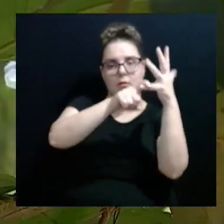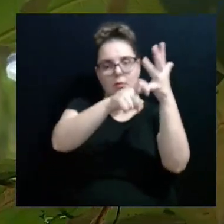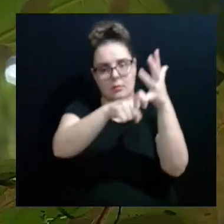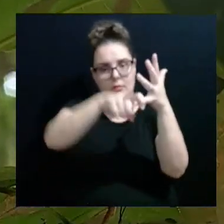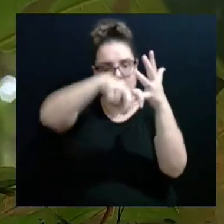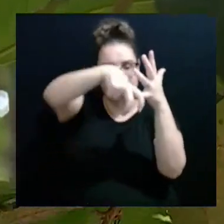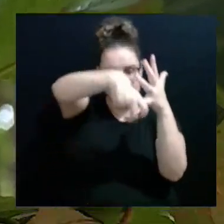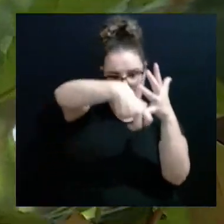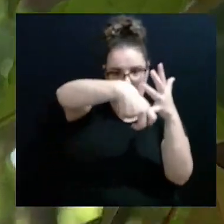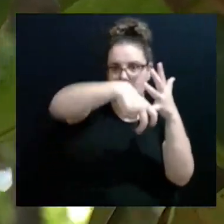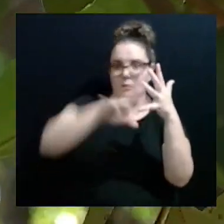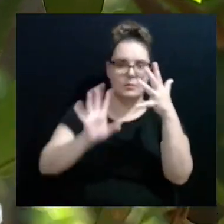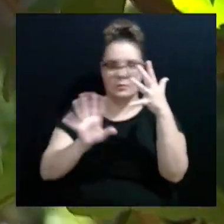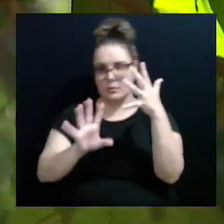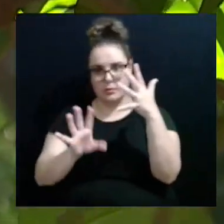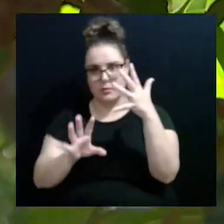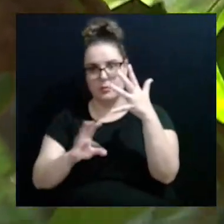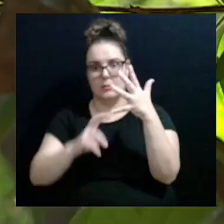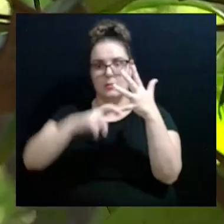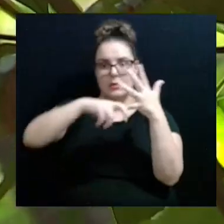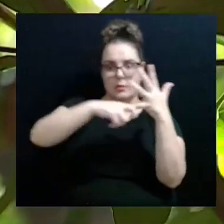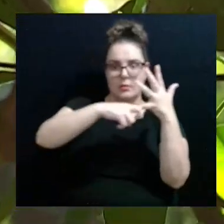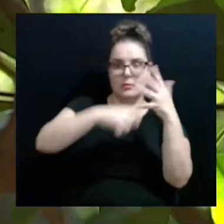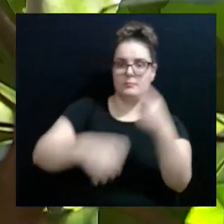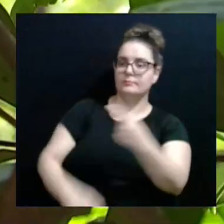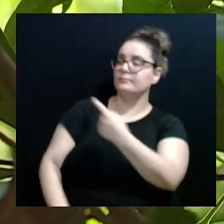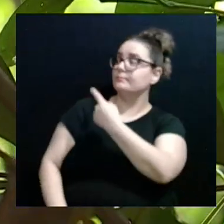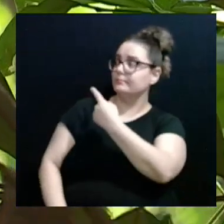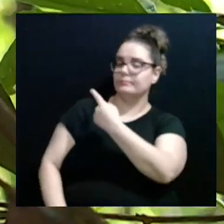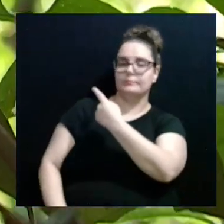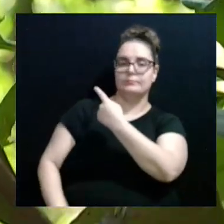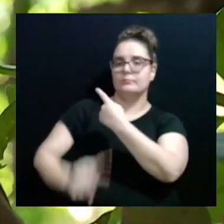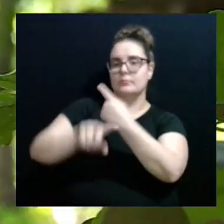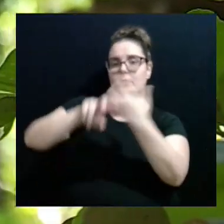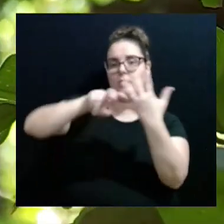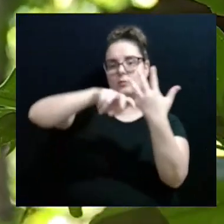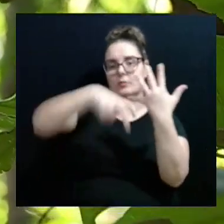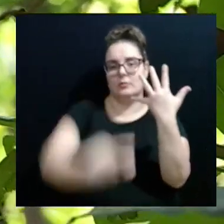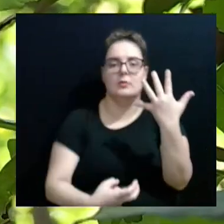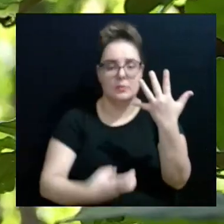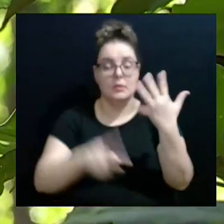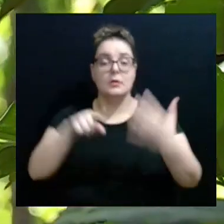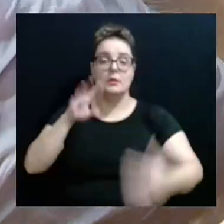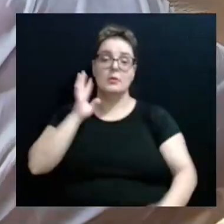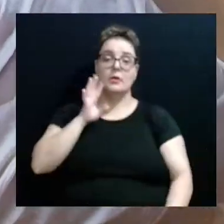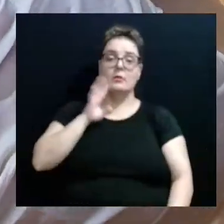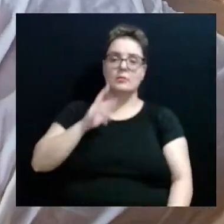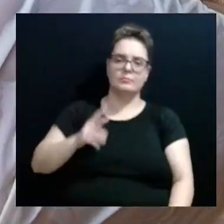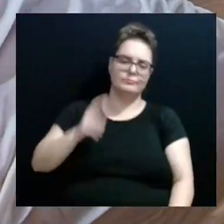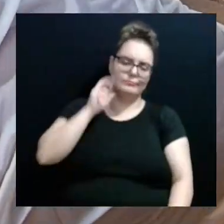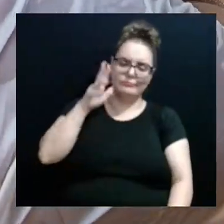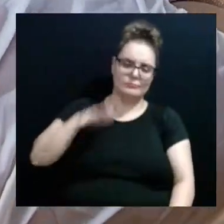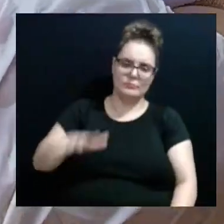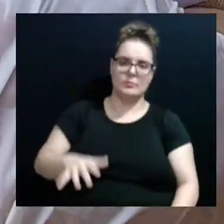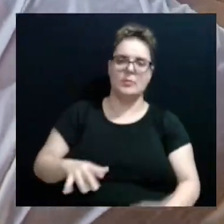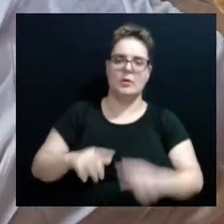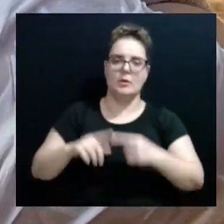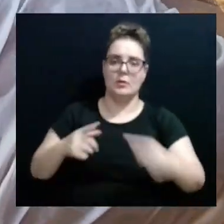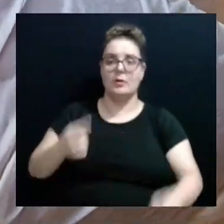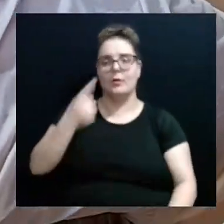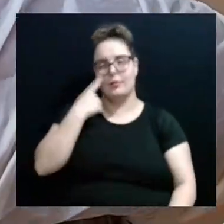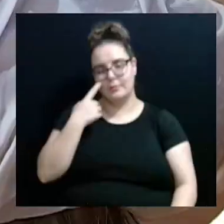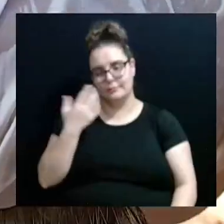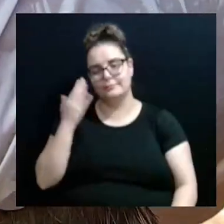no equilíbrio, para eles não caírem, né? Então é muito legal. E o do rato não, ele é bem comprido. Olha como as pessoas entendem. Entendem